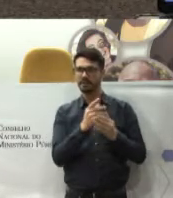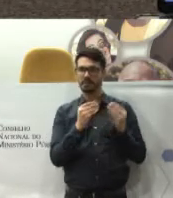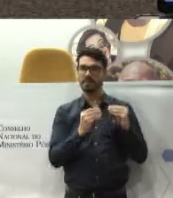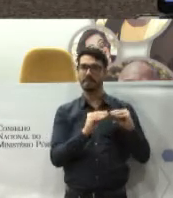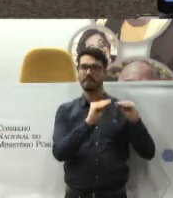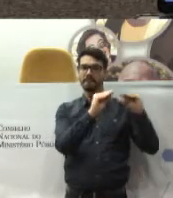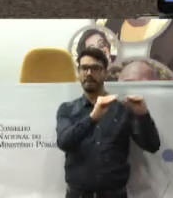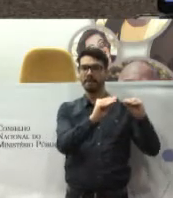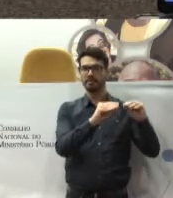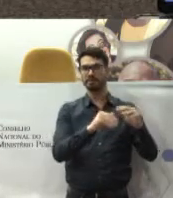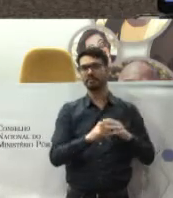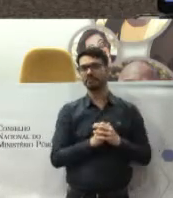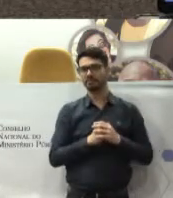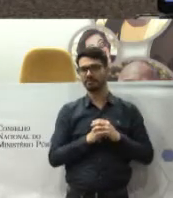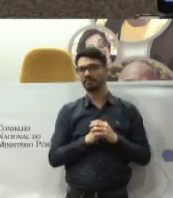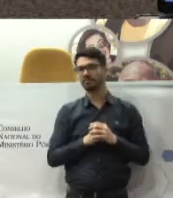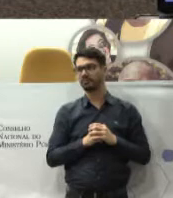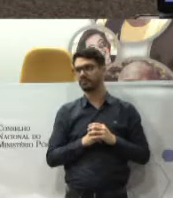tal para terceiros.